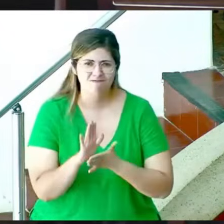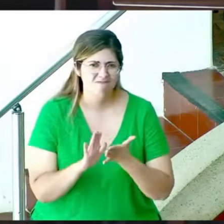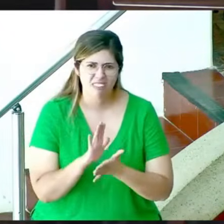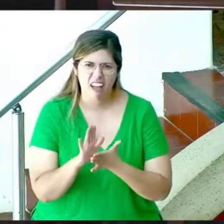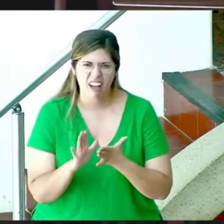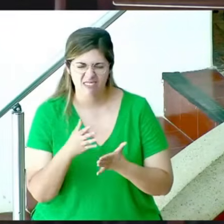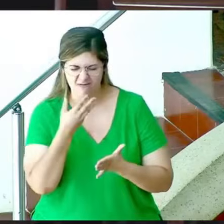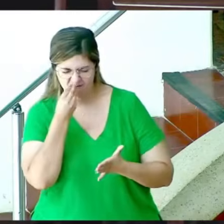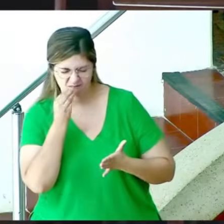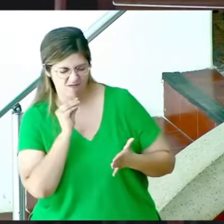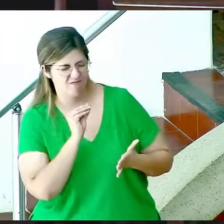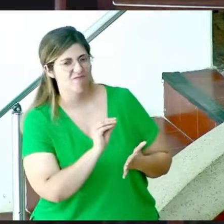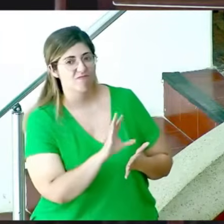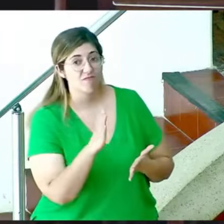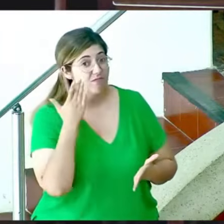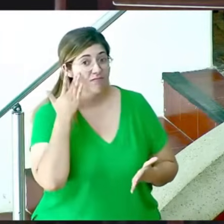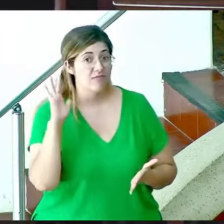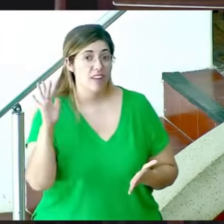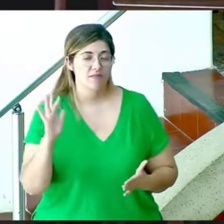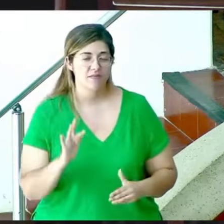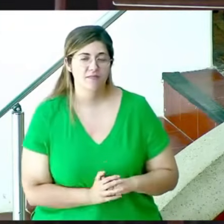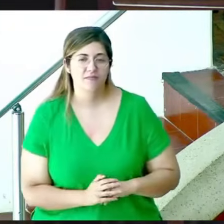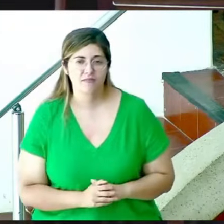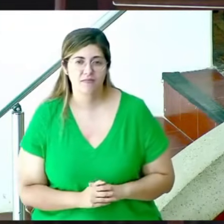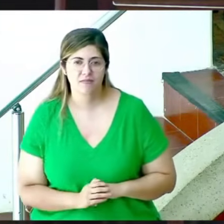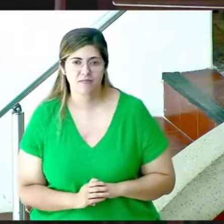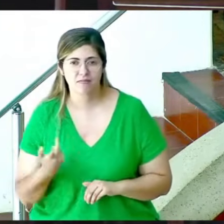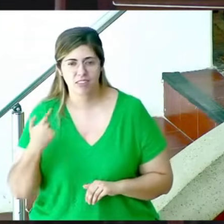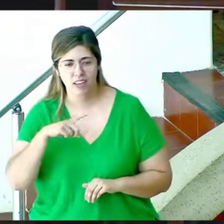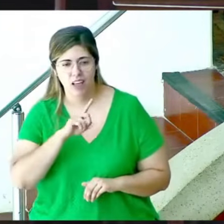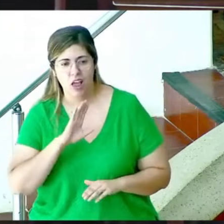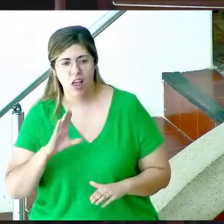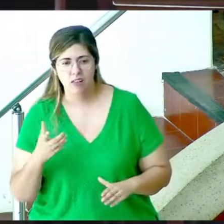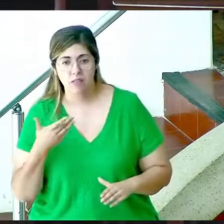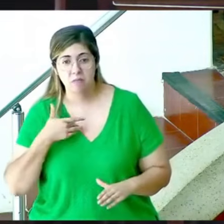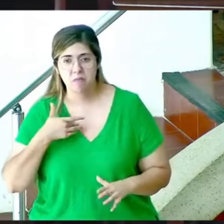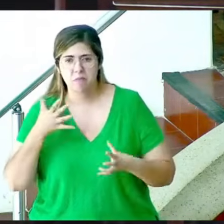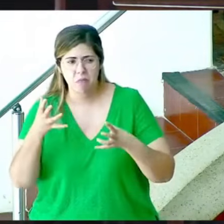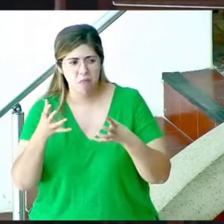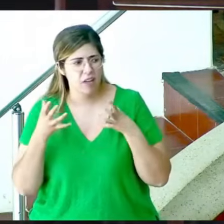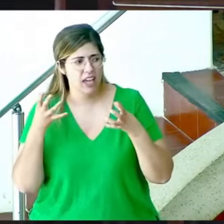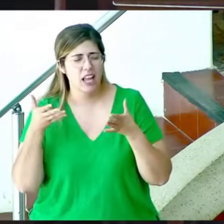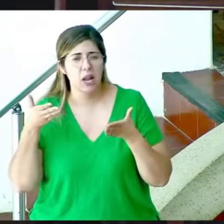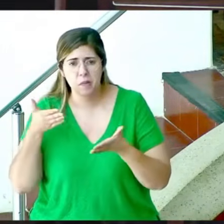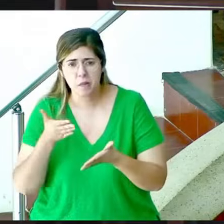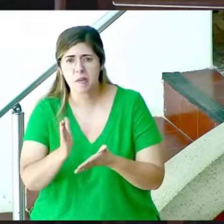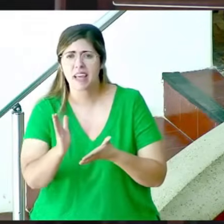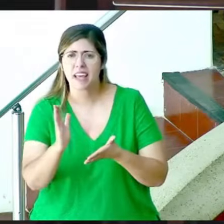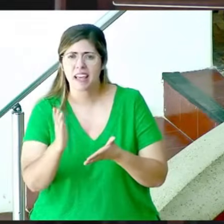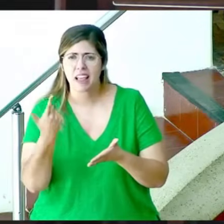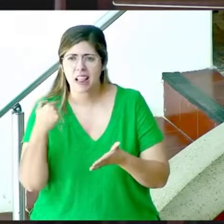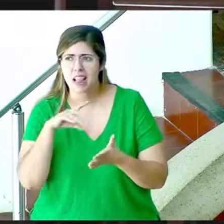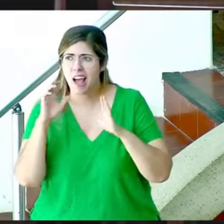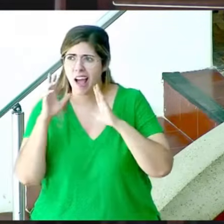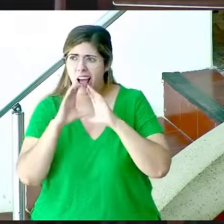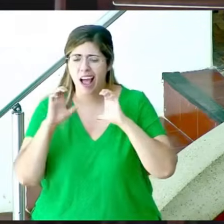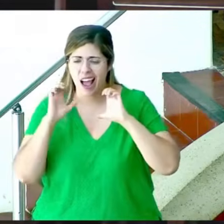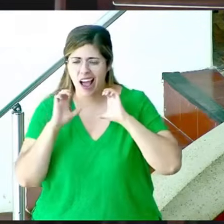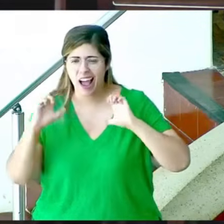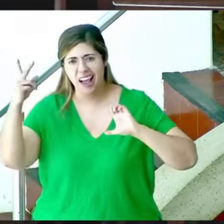eles? Será? Meus irmãos, até onde nós podemos chegar como voz proclamadora nessa cidade? Até